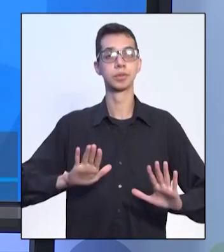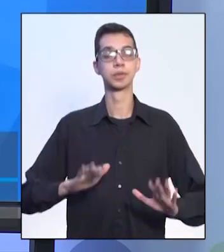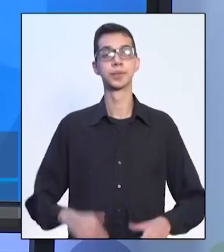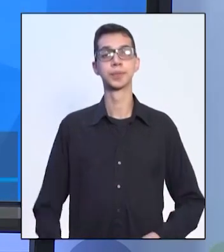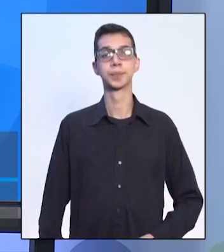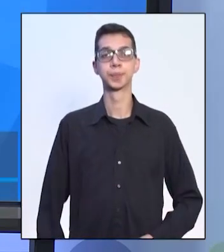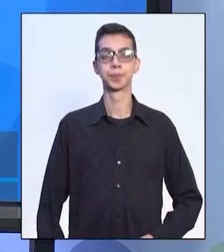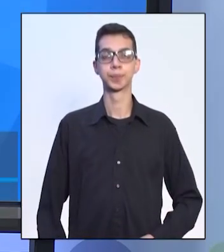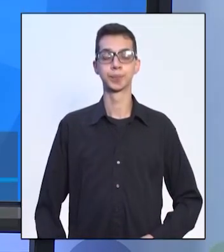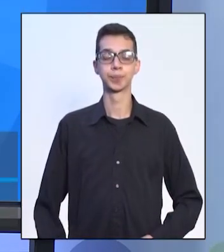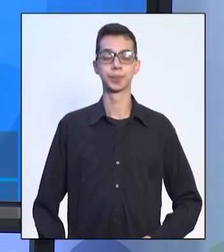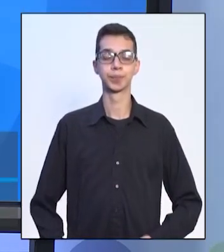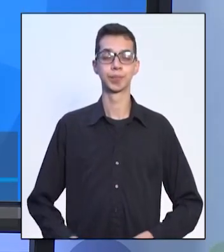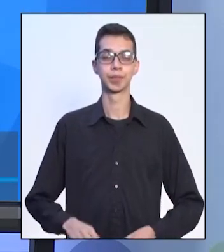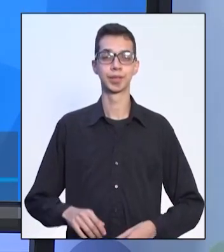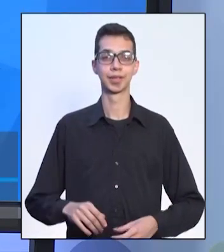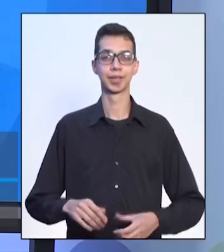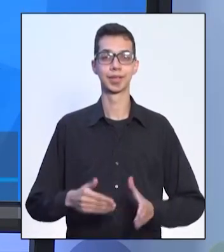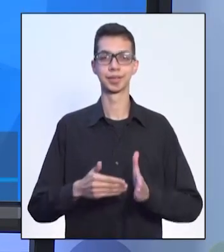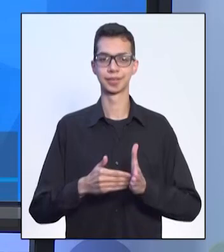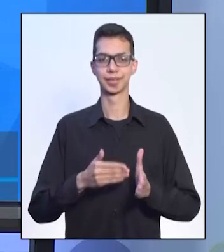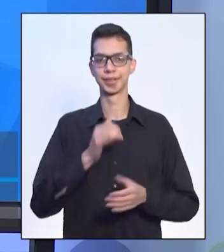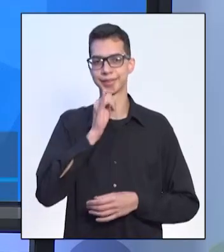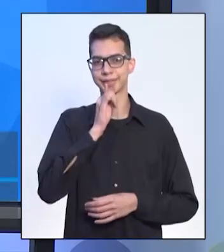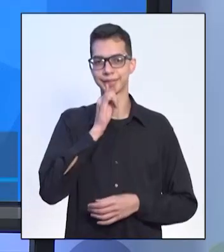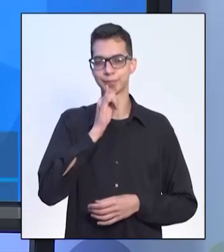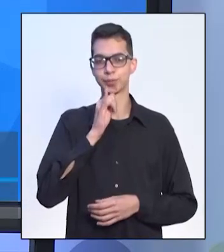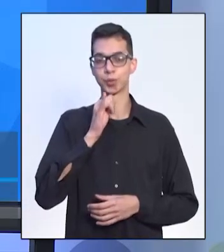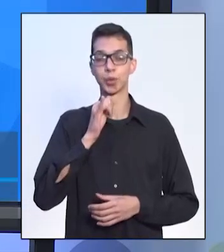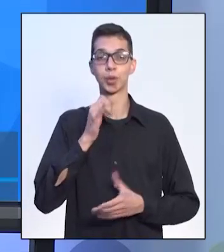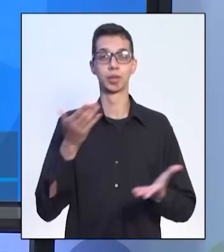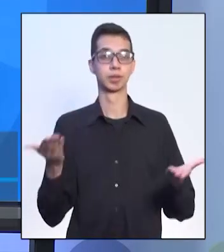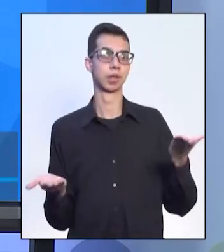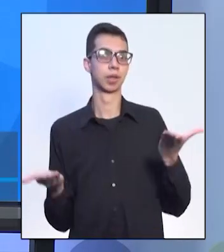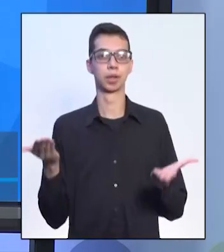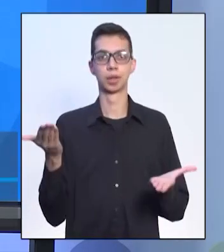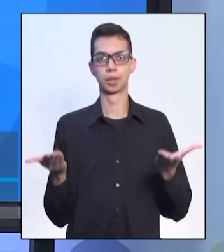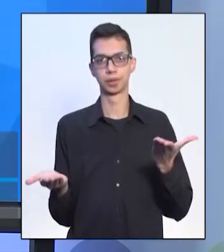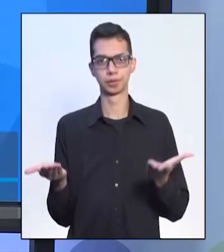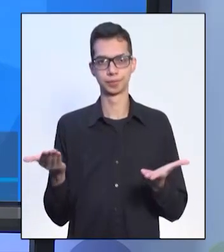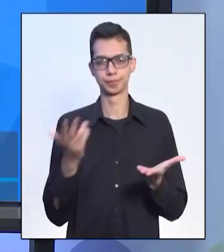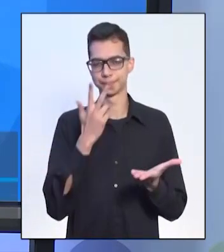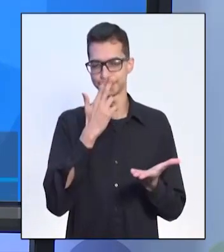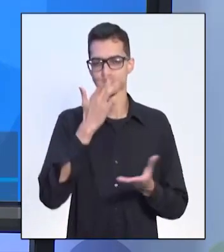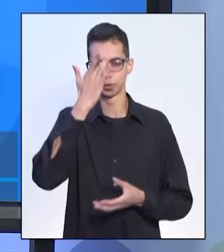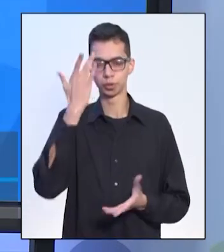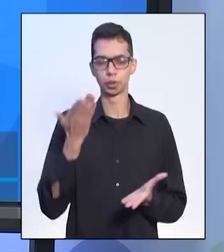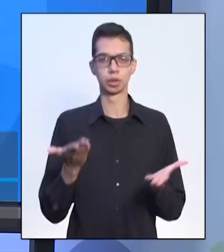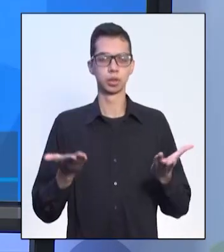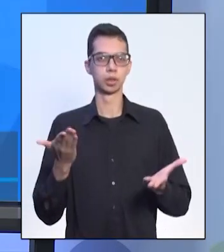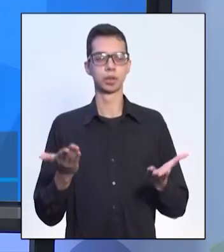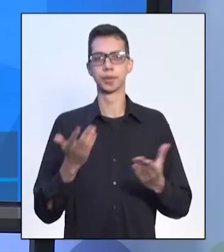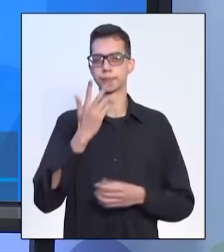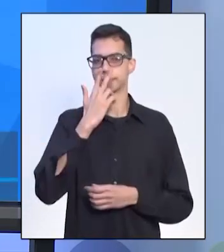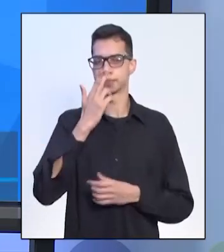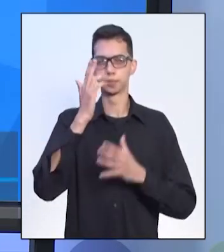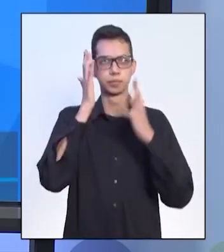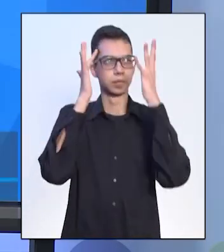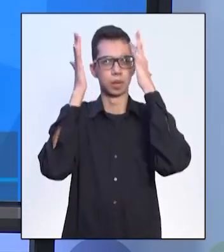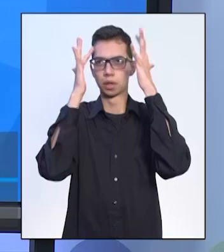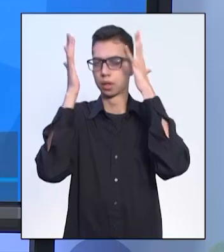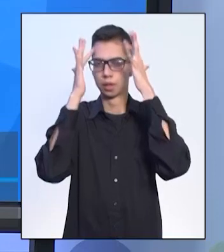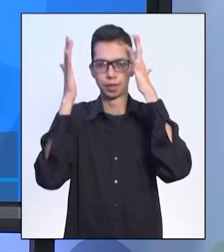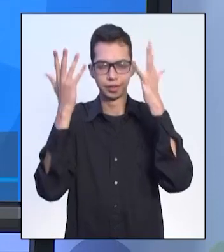a origem do termo, né, Fê? O patos, a patologia, o desequilíbrio. Né? É aquele desequilíbrio que a paixão causa na